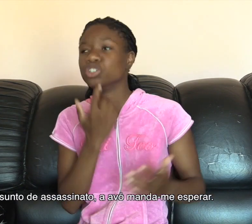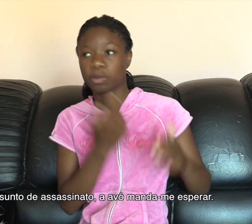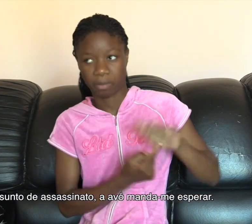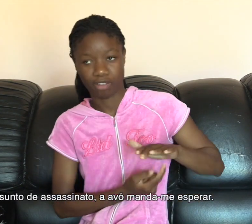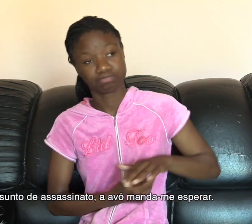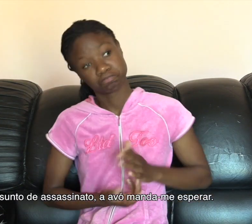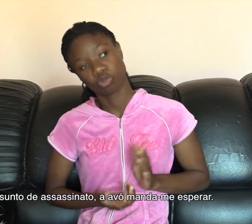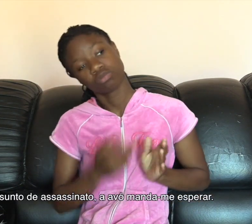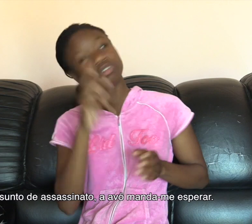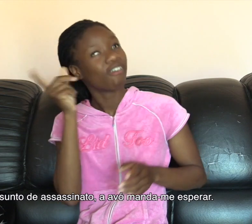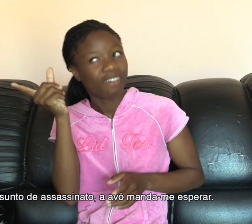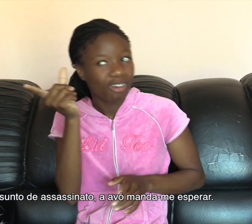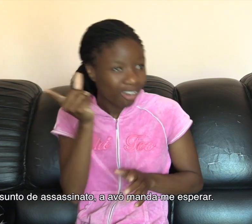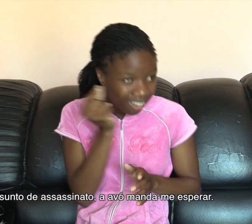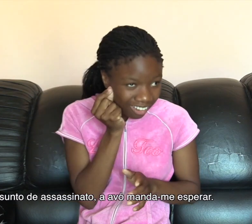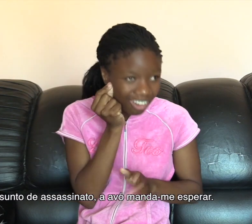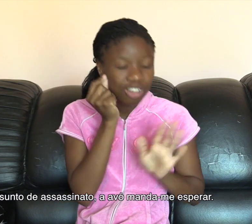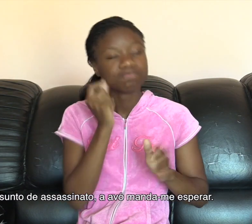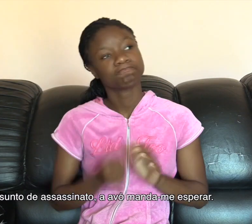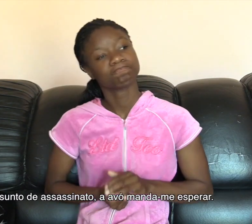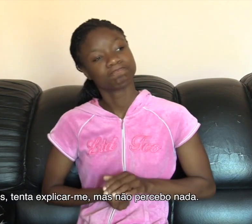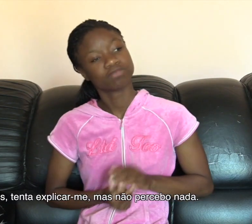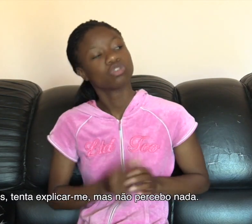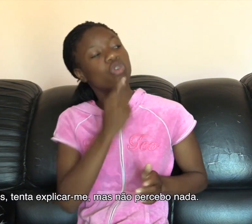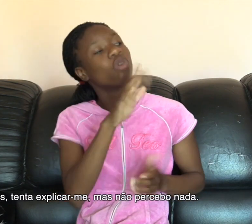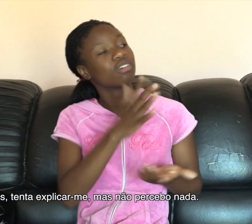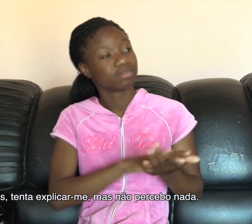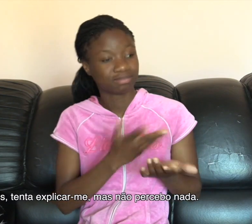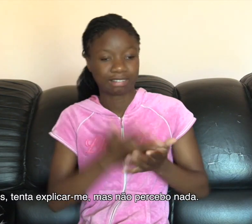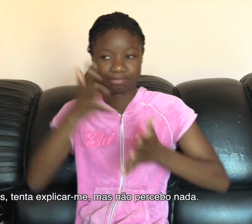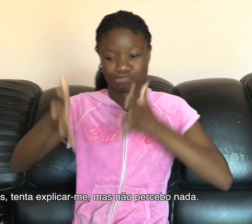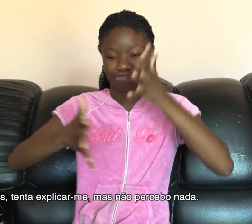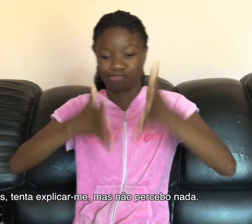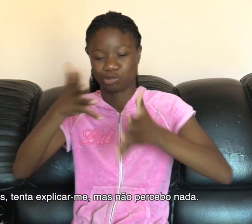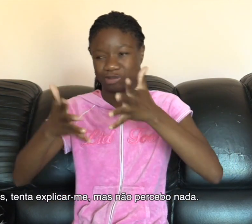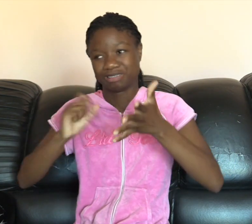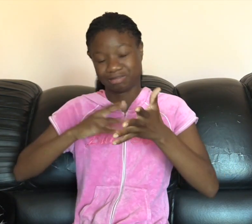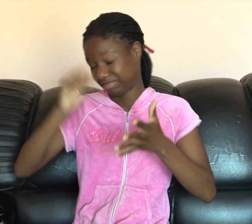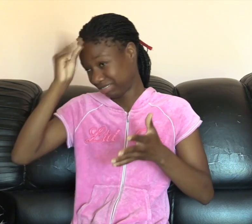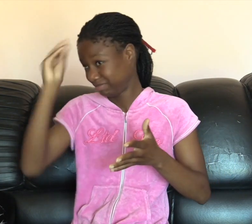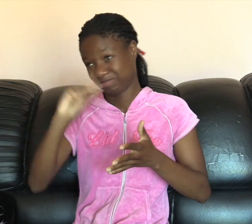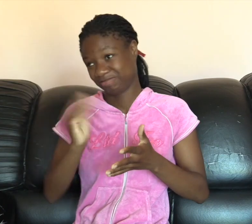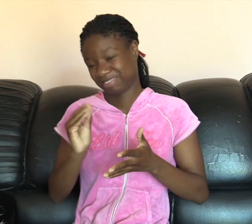de assassinato, a avó me manda esperar, depois tenta me explicar, mas eu não consigo